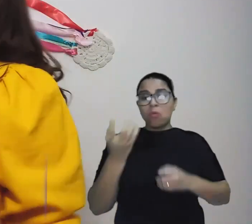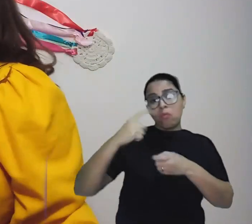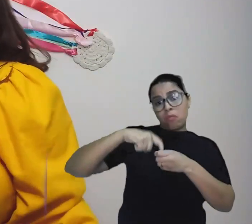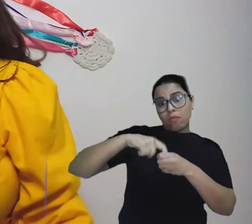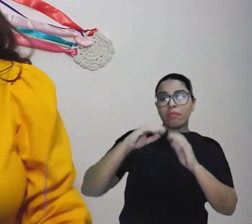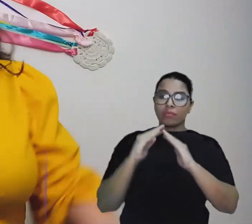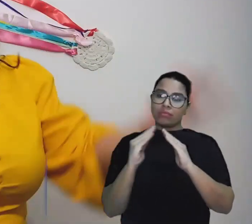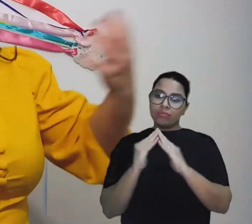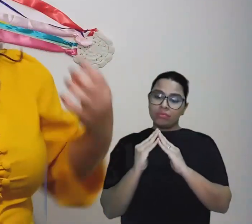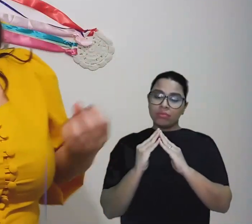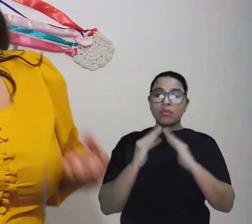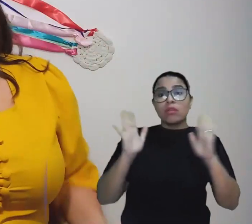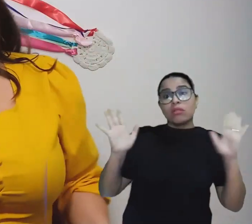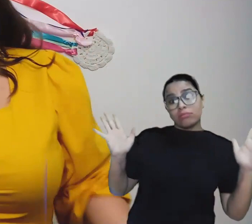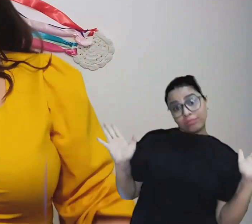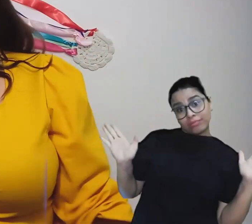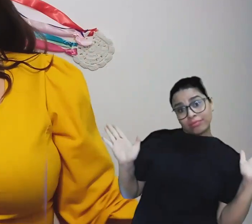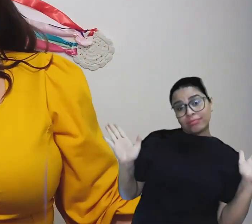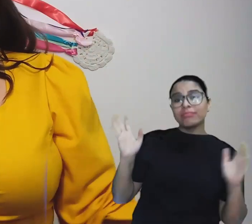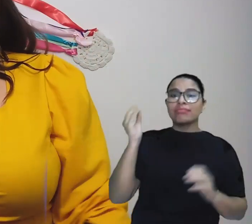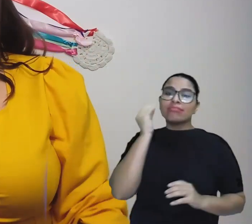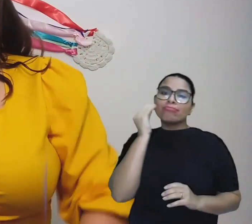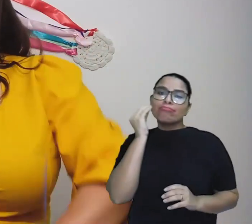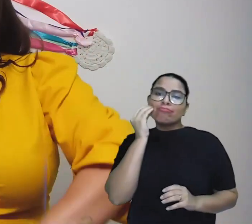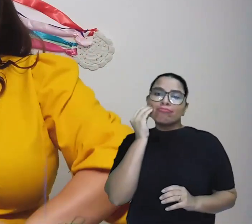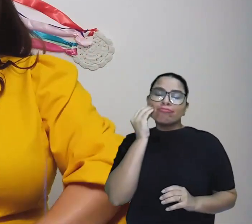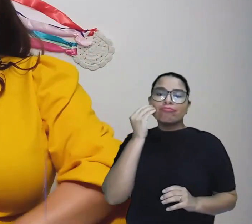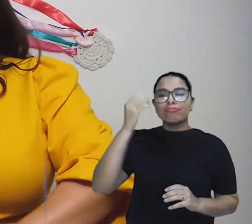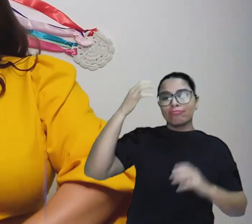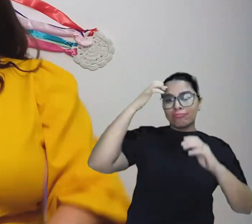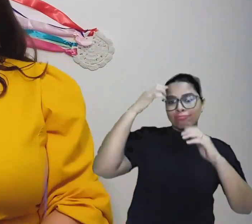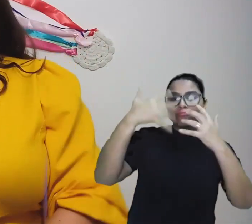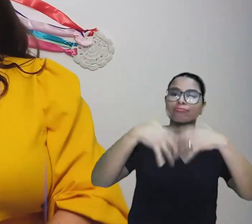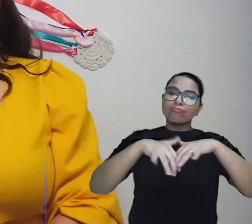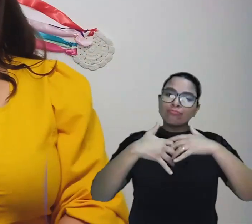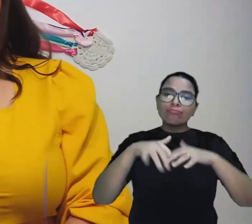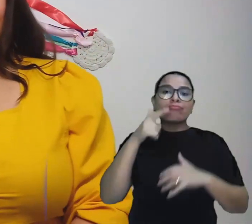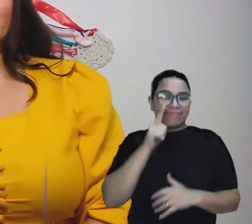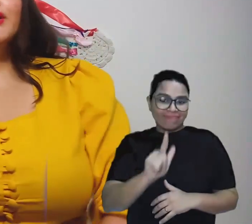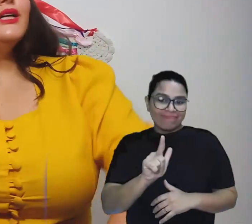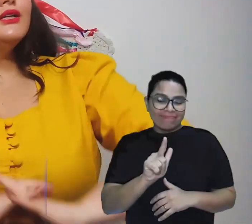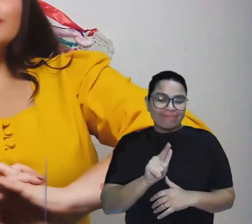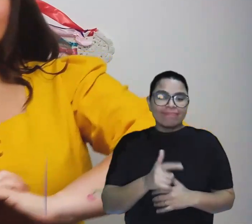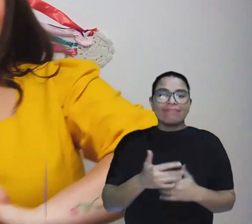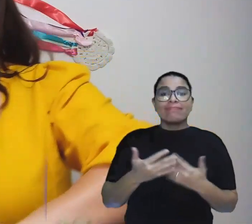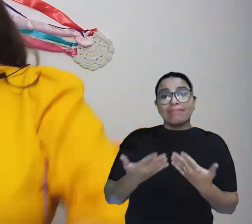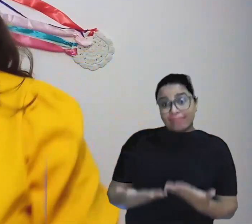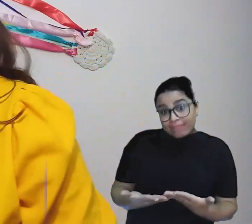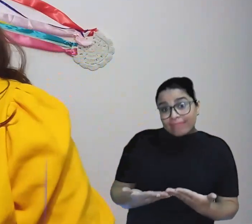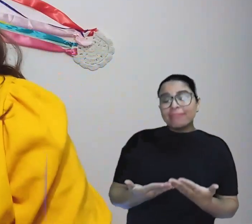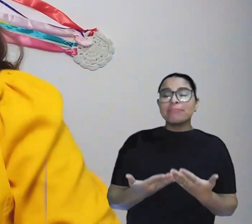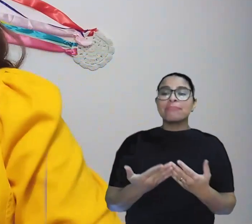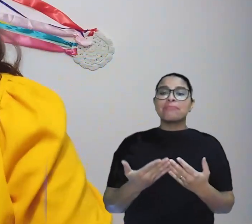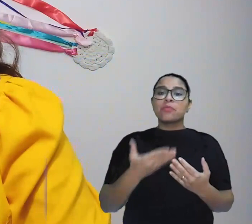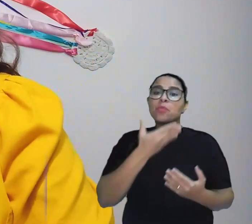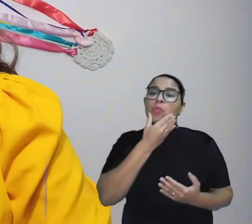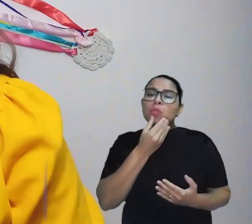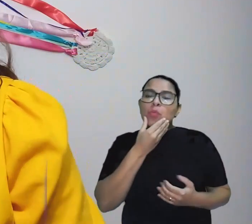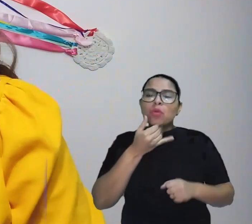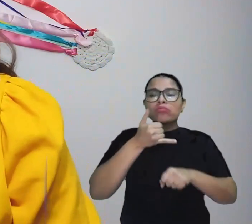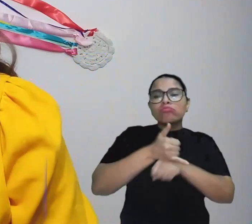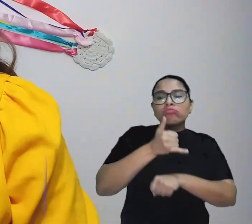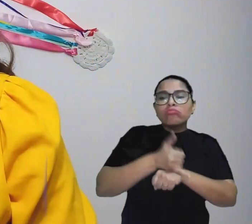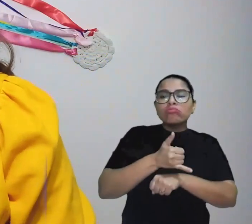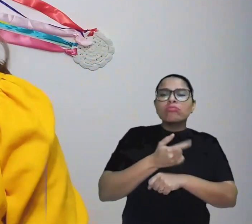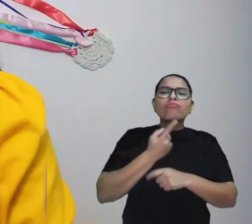voltar para casa e o espantalho um cérebro. E aí o lenhador de lata falou que o seu grande, maior